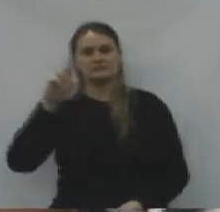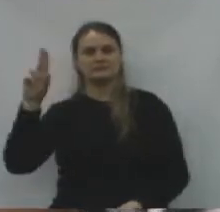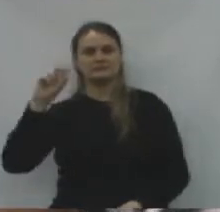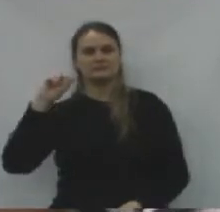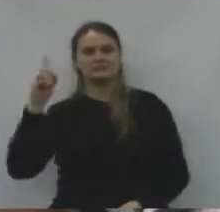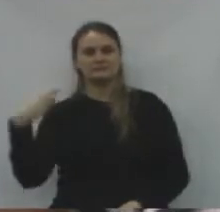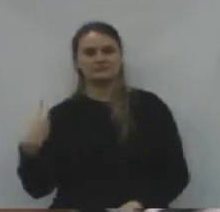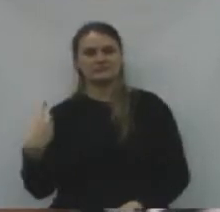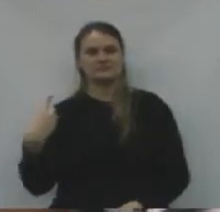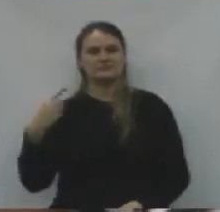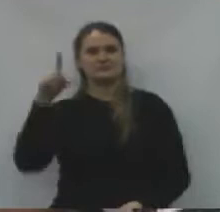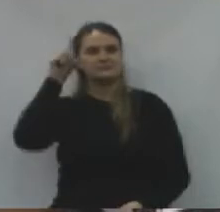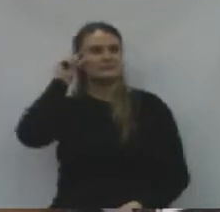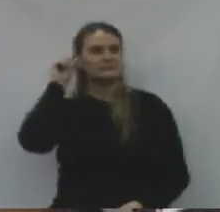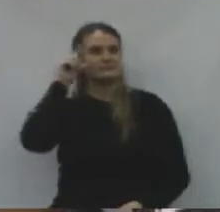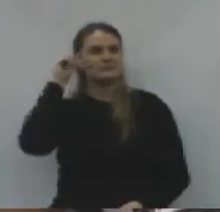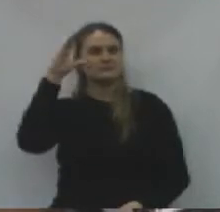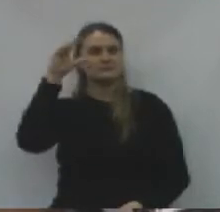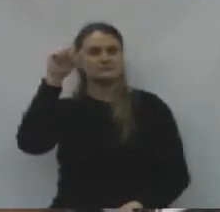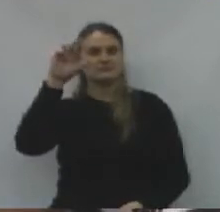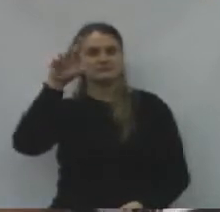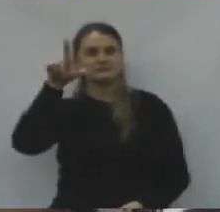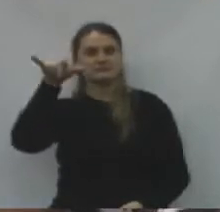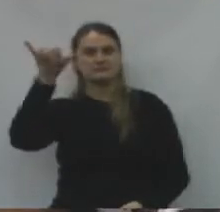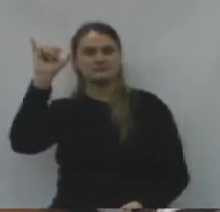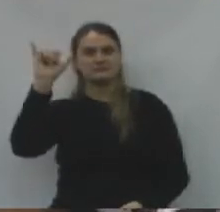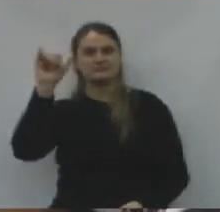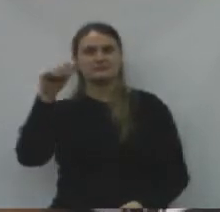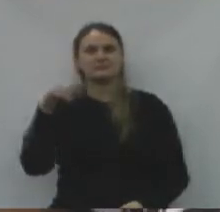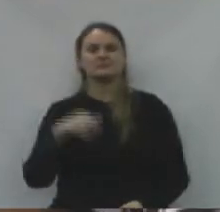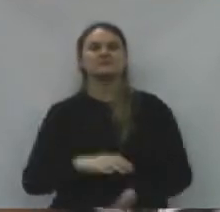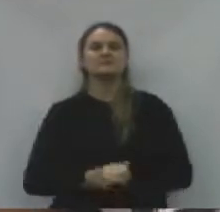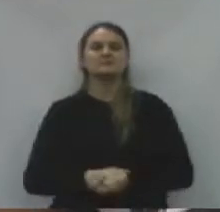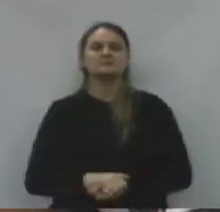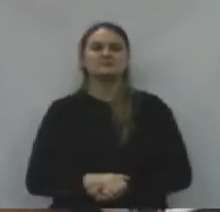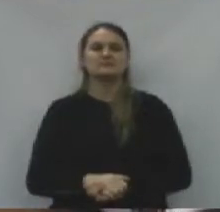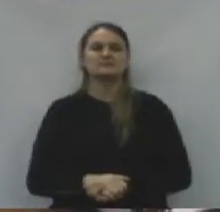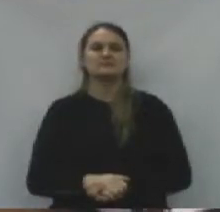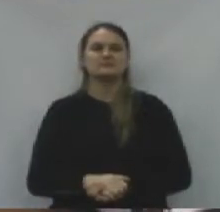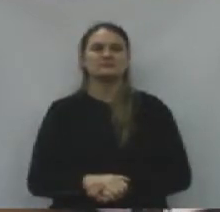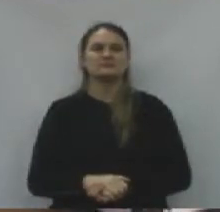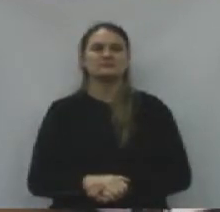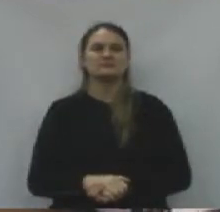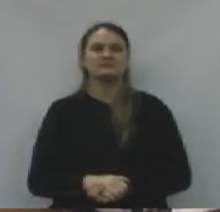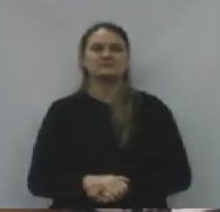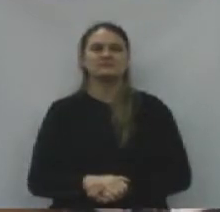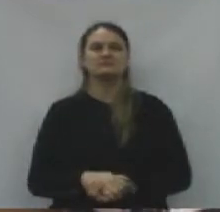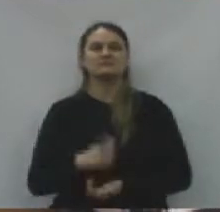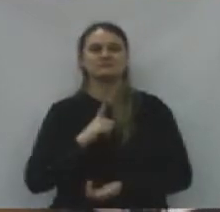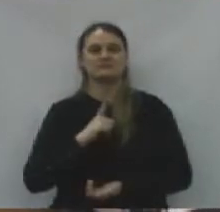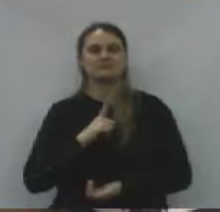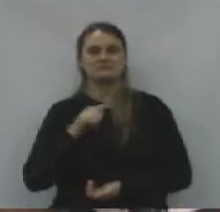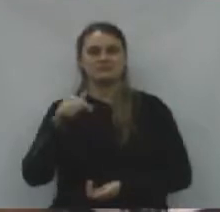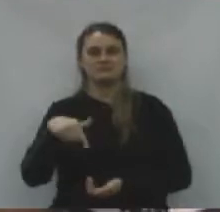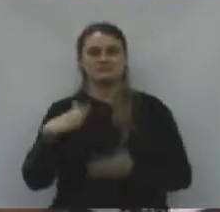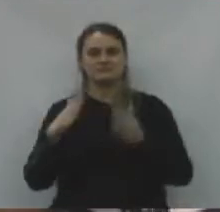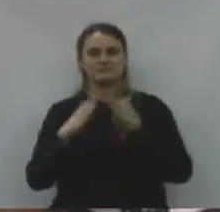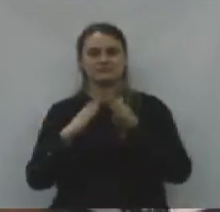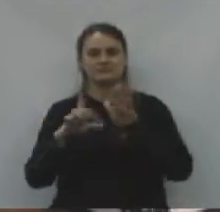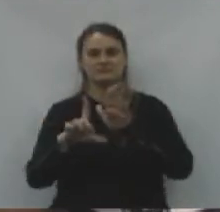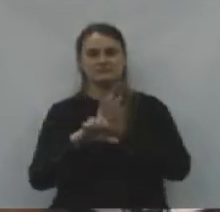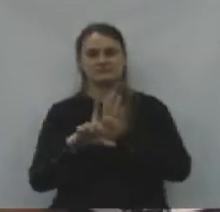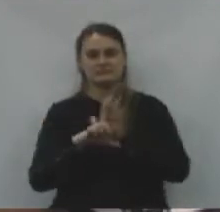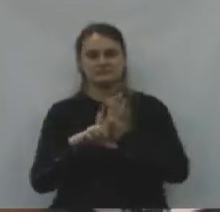de guarapuava carli não conseguiu levar o primeiro nomes além do sobrenome tiveram aqui nesta casa de